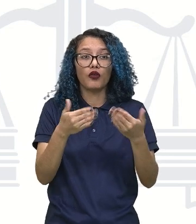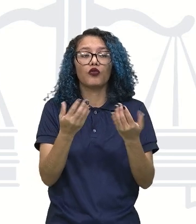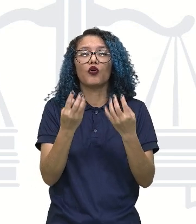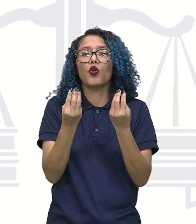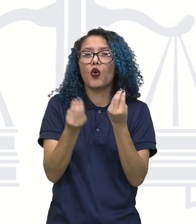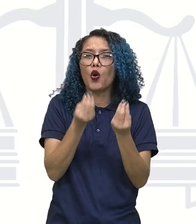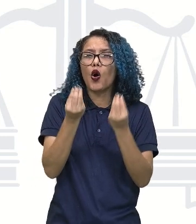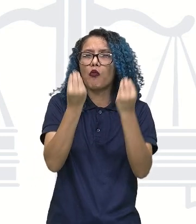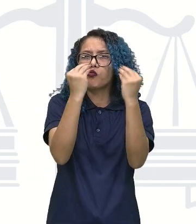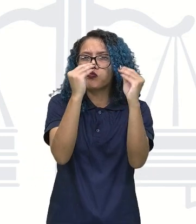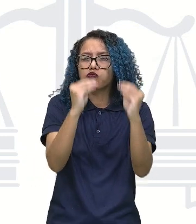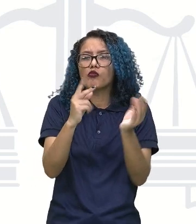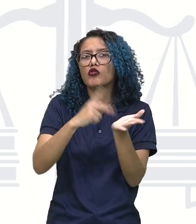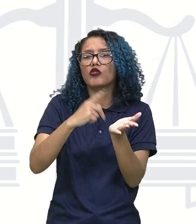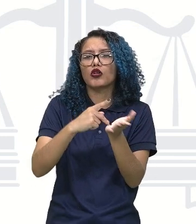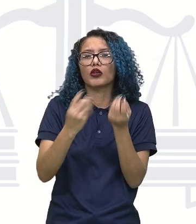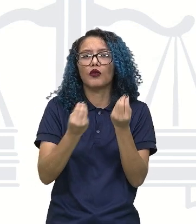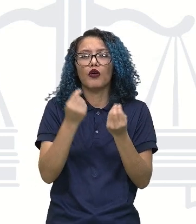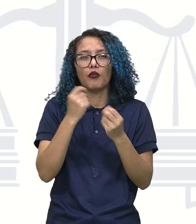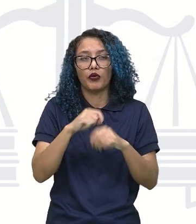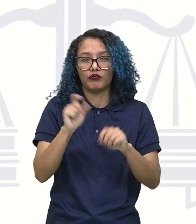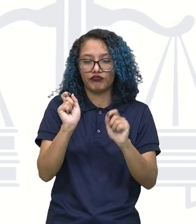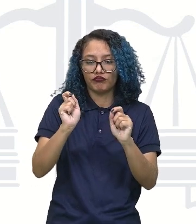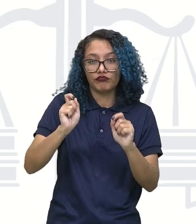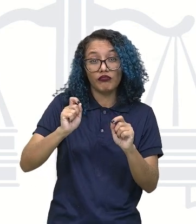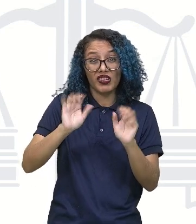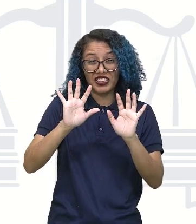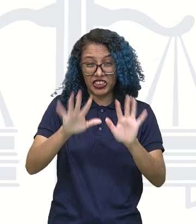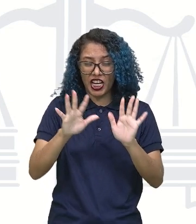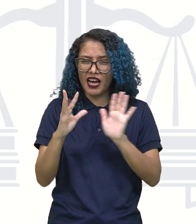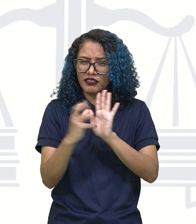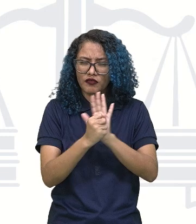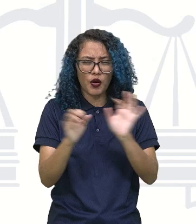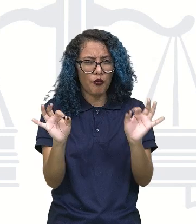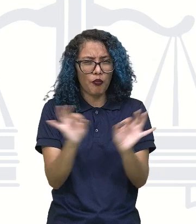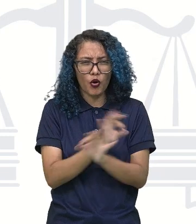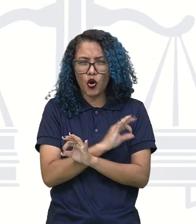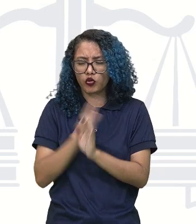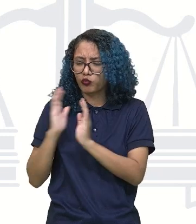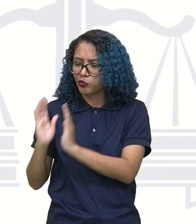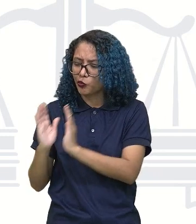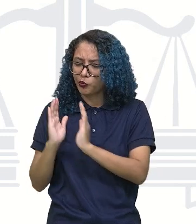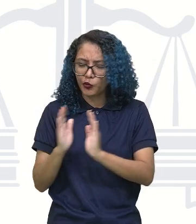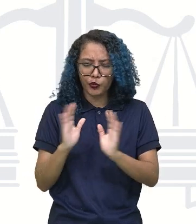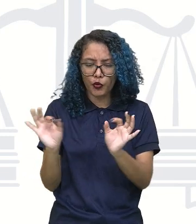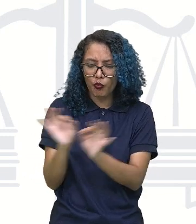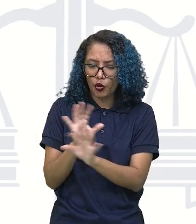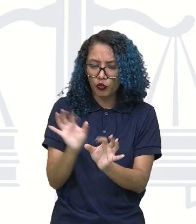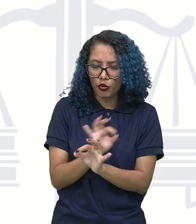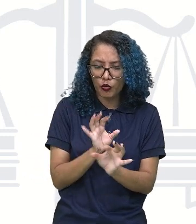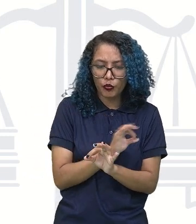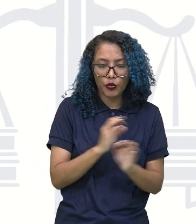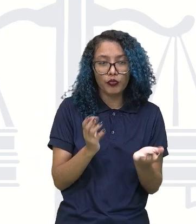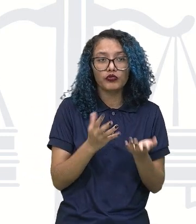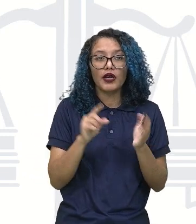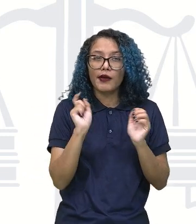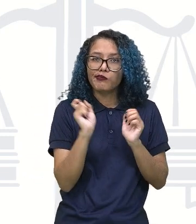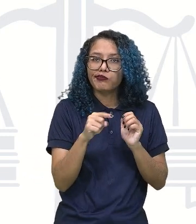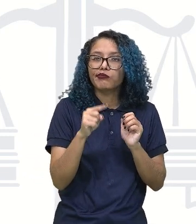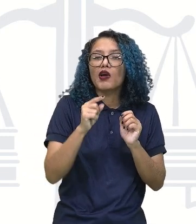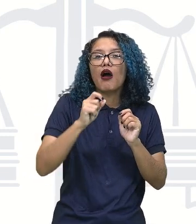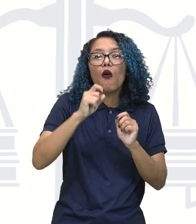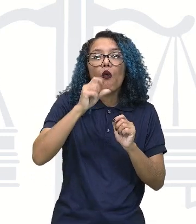abrir essa página, tá bom? Da avaliação, assim que vocês salvaram tudo, fizeram todo aquele processo, e aí você vai clicar naquele botãozinho laranja